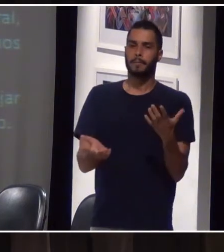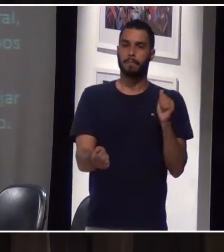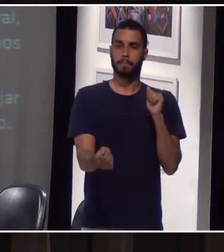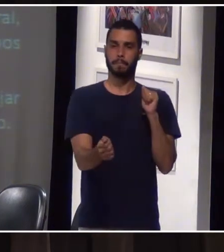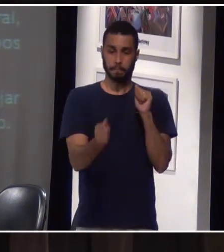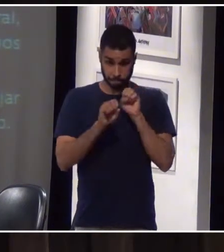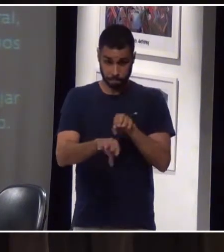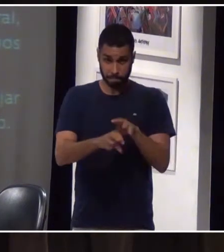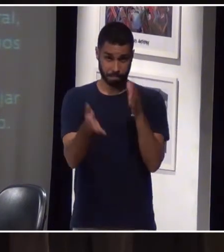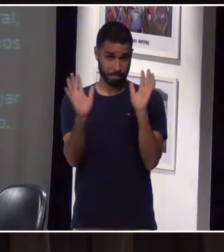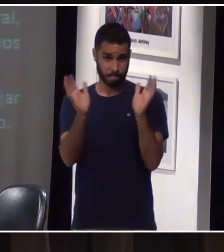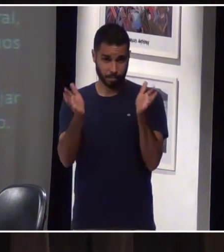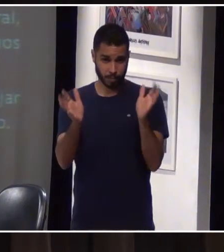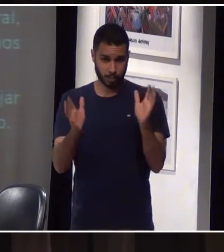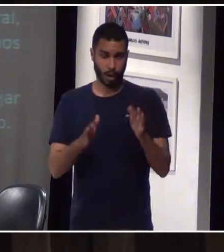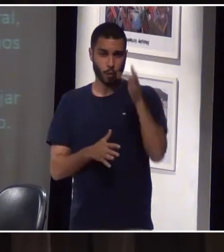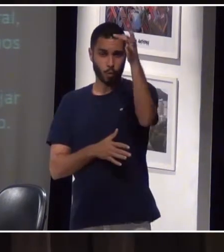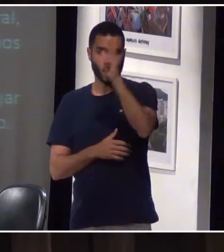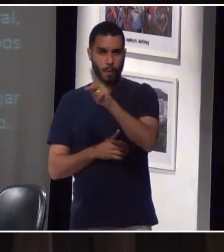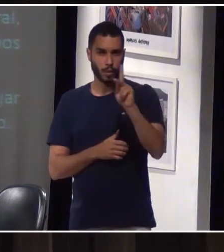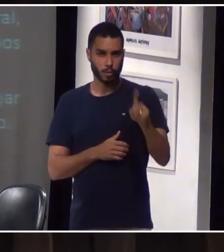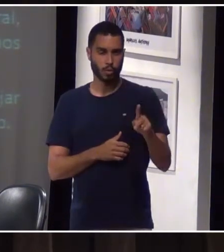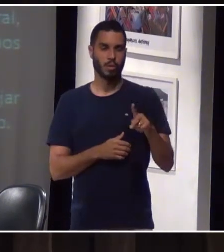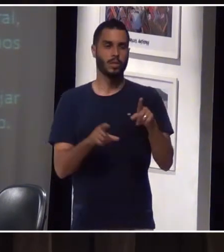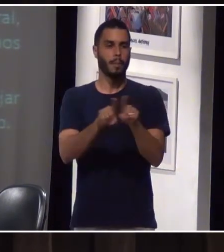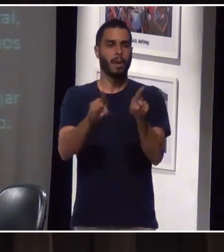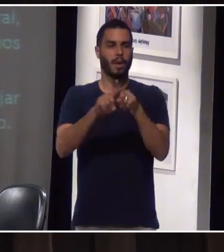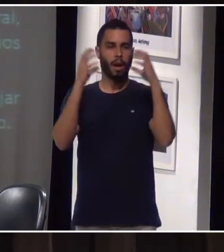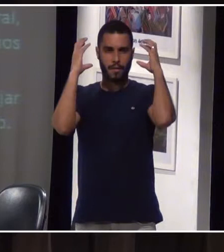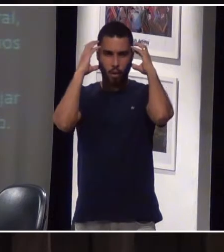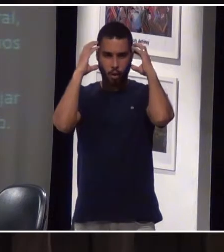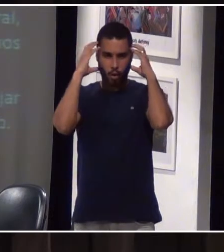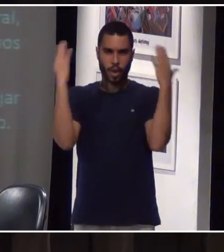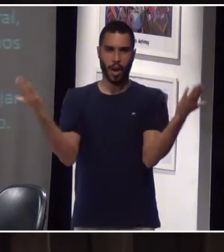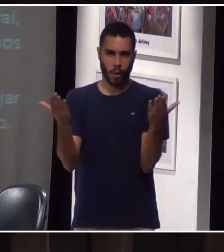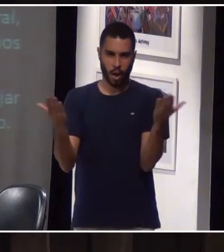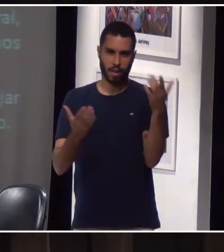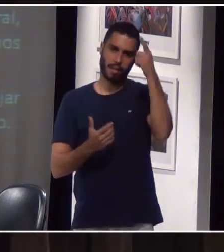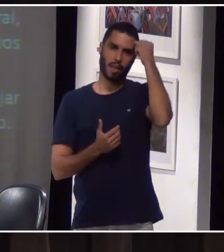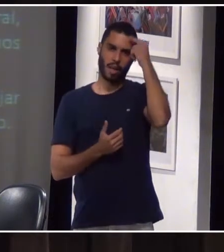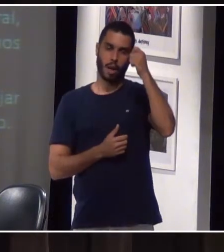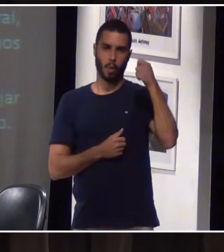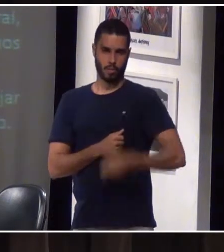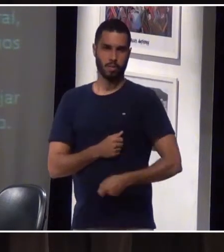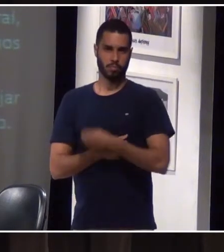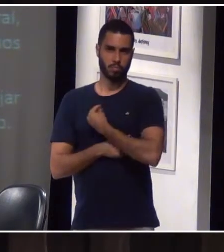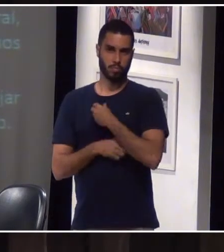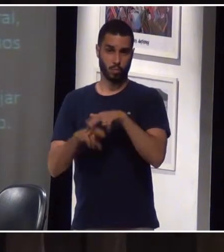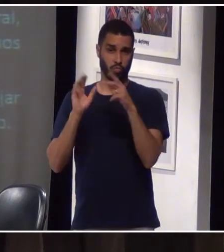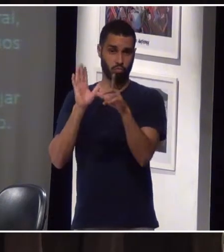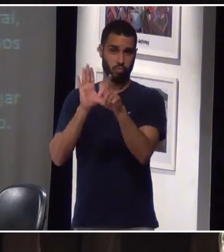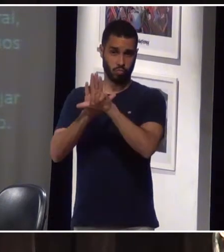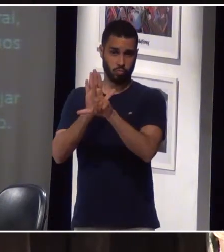Libras, para todos os futuros professores e fonoaudiólogos que têm hoje a obrigatoriedade dessa disciplina em seus cursos de graduação, os